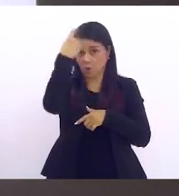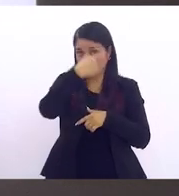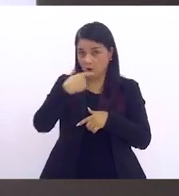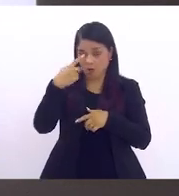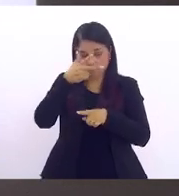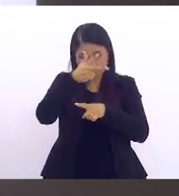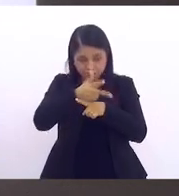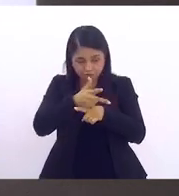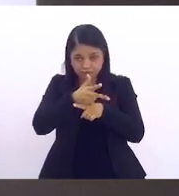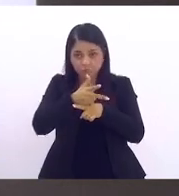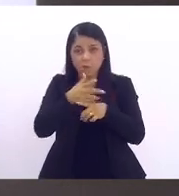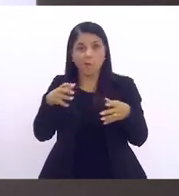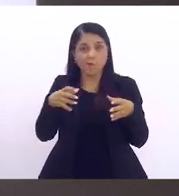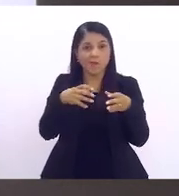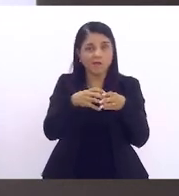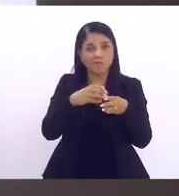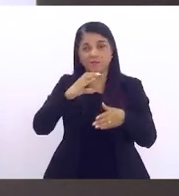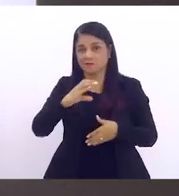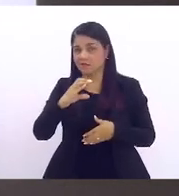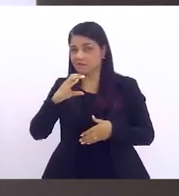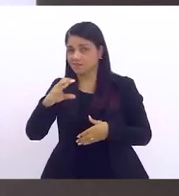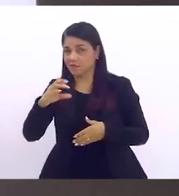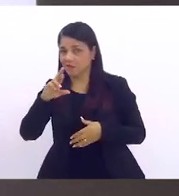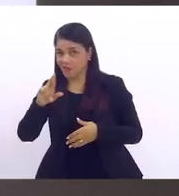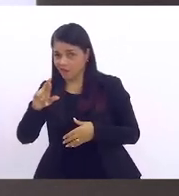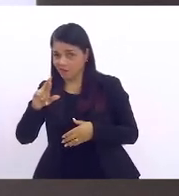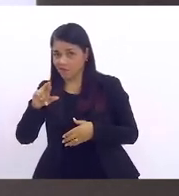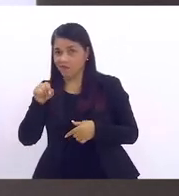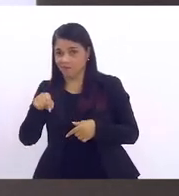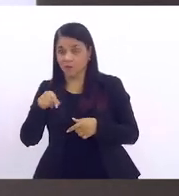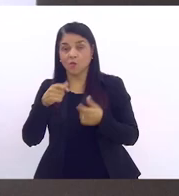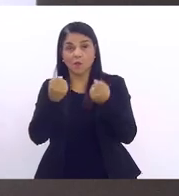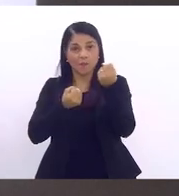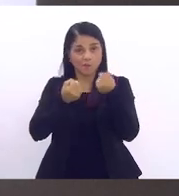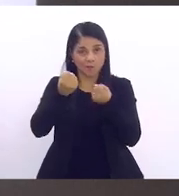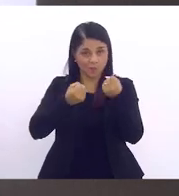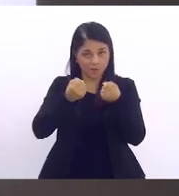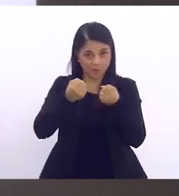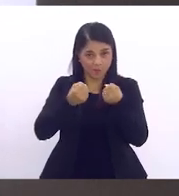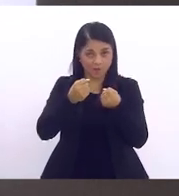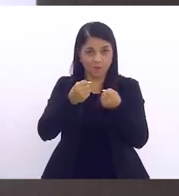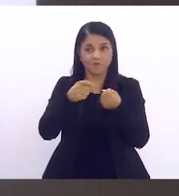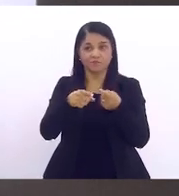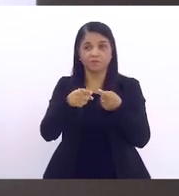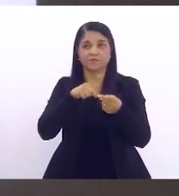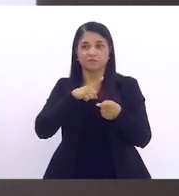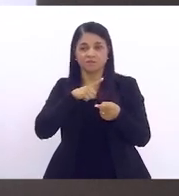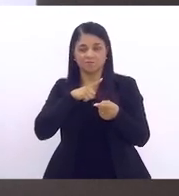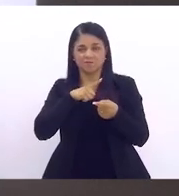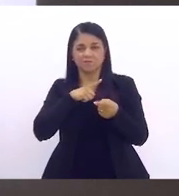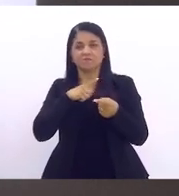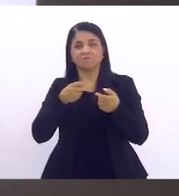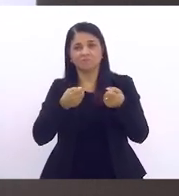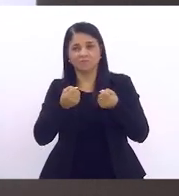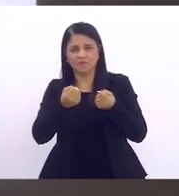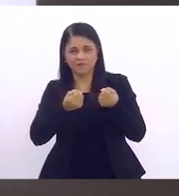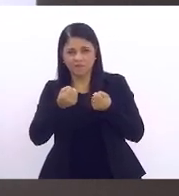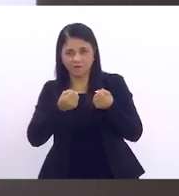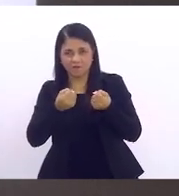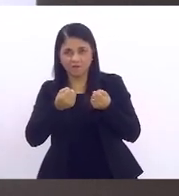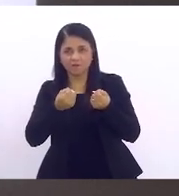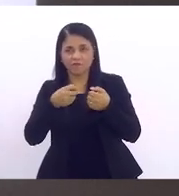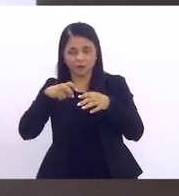especializada da CCR USP para os motoristas que possuem uma T válida em seu veículo e passam pelo